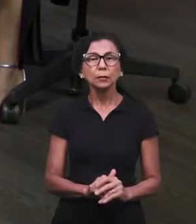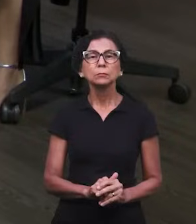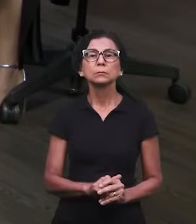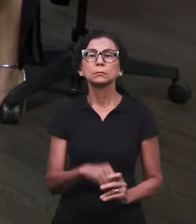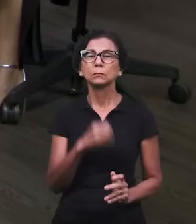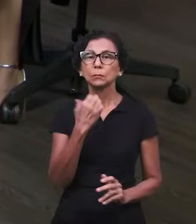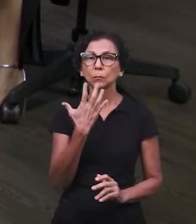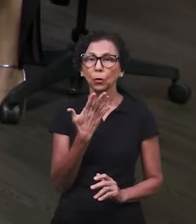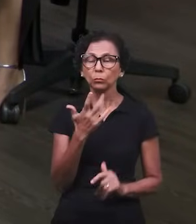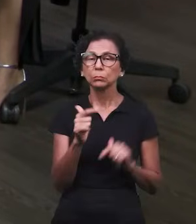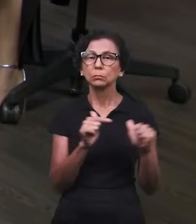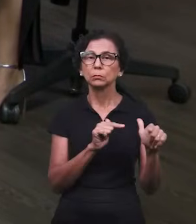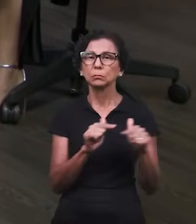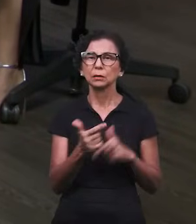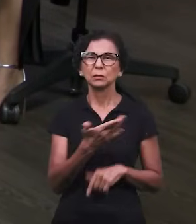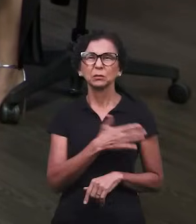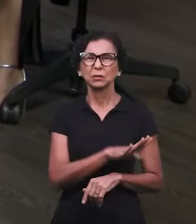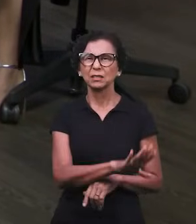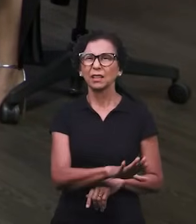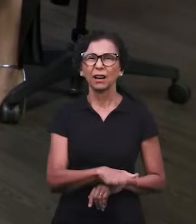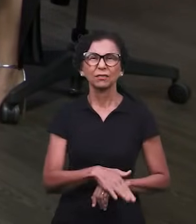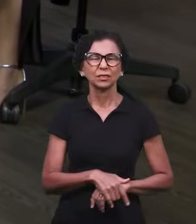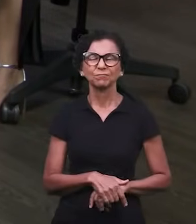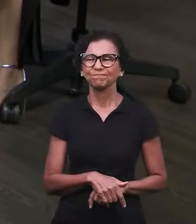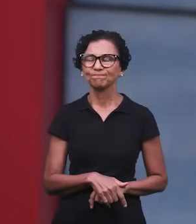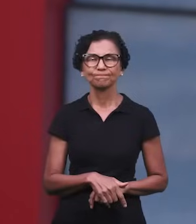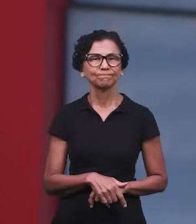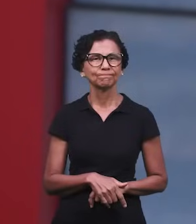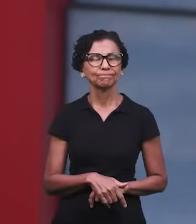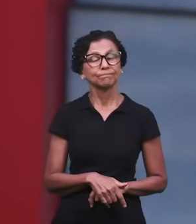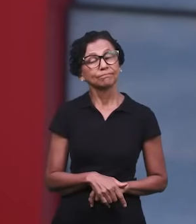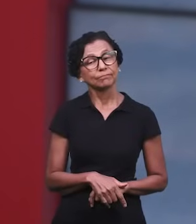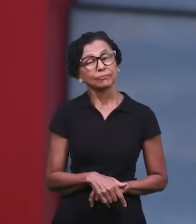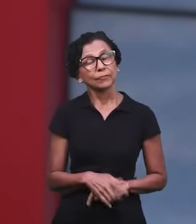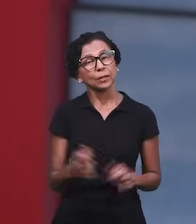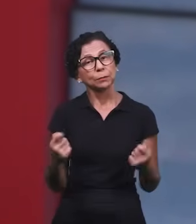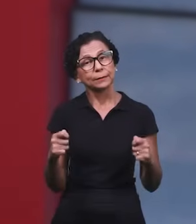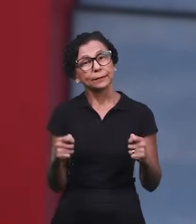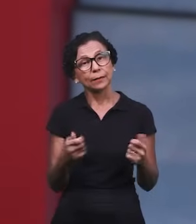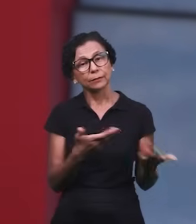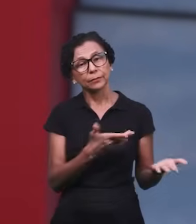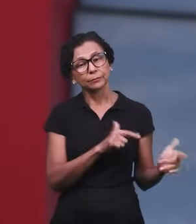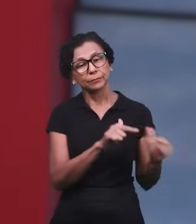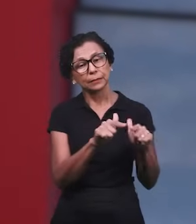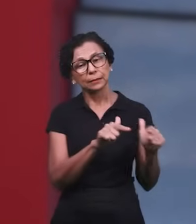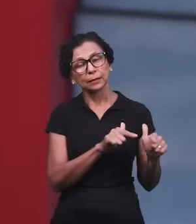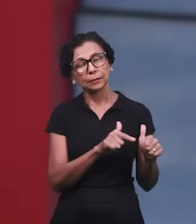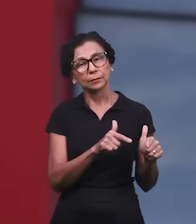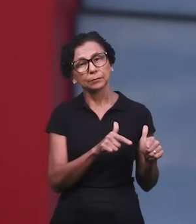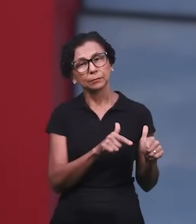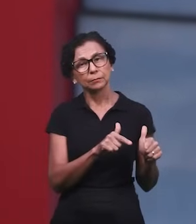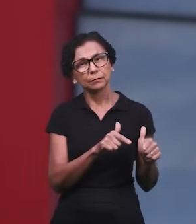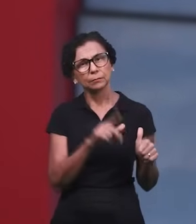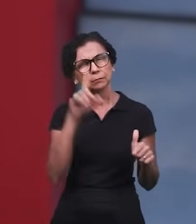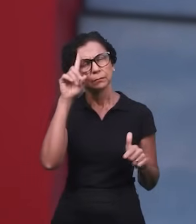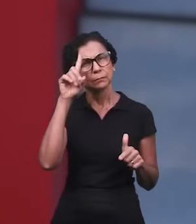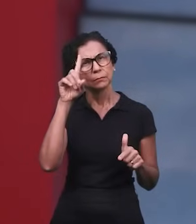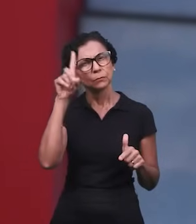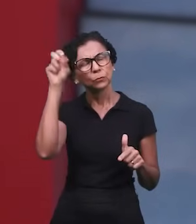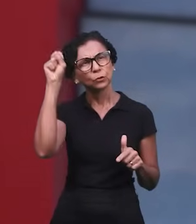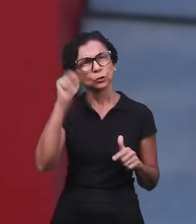um bom salário, mas não gostava do que fazia. Mas precisava fazer. Até o